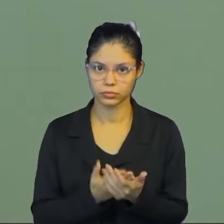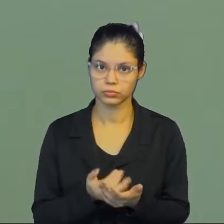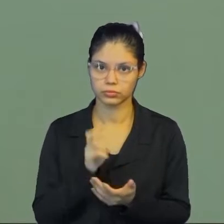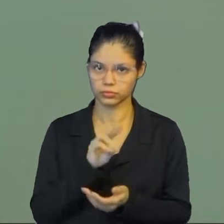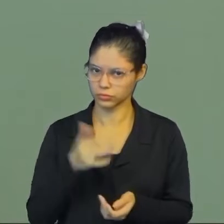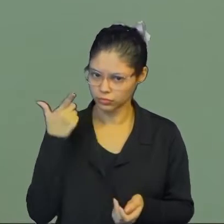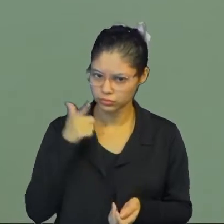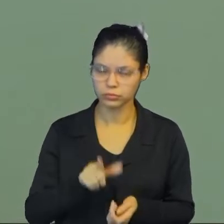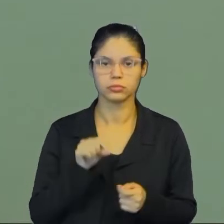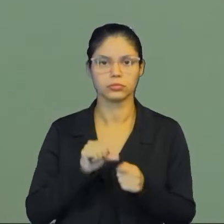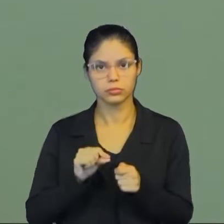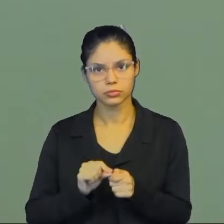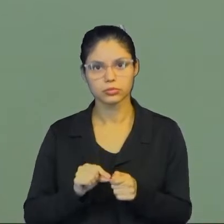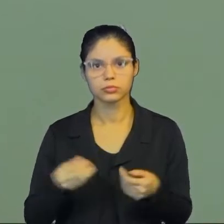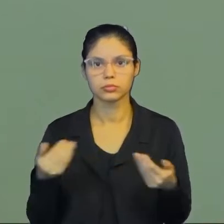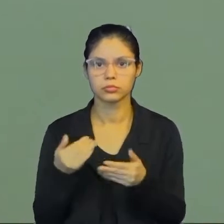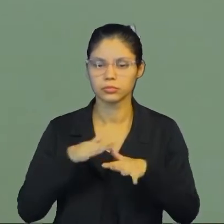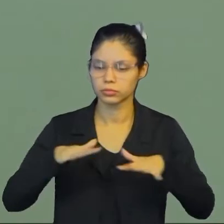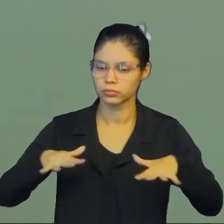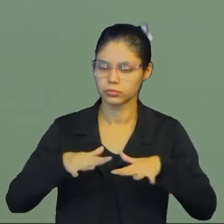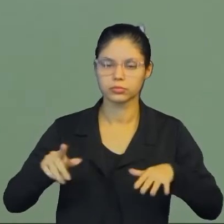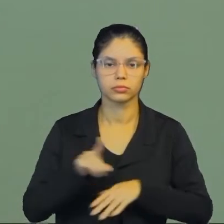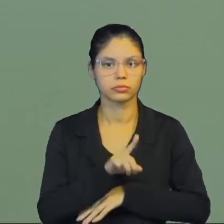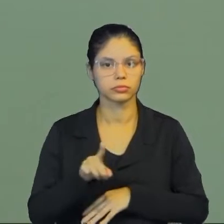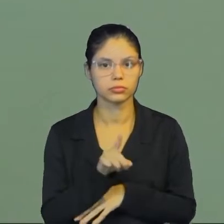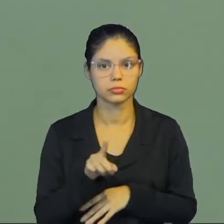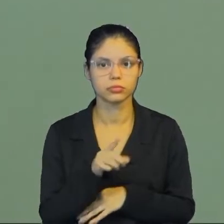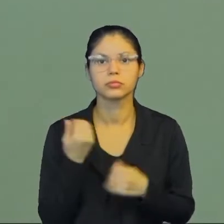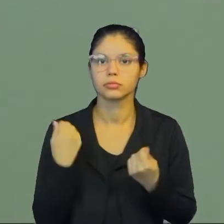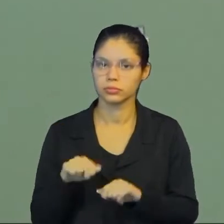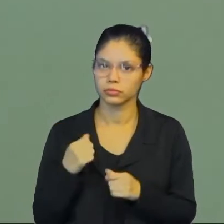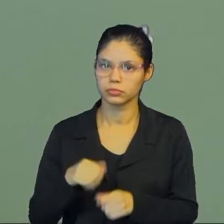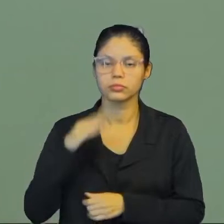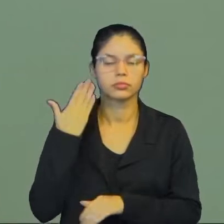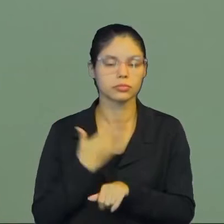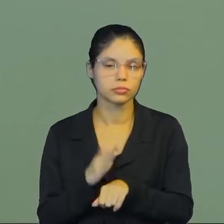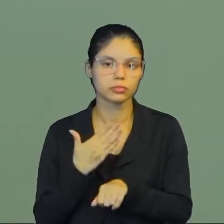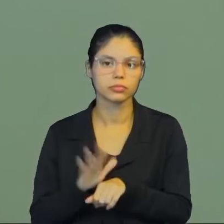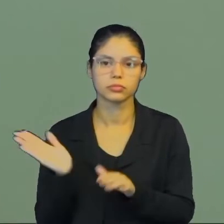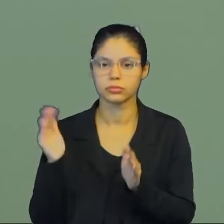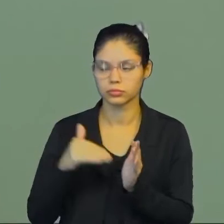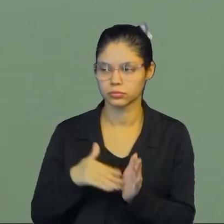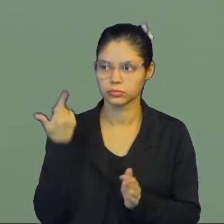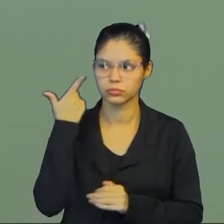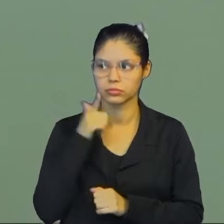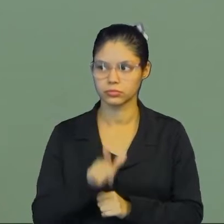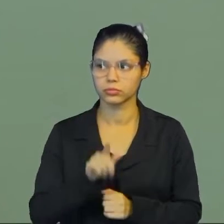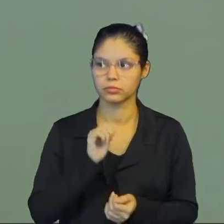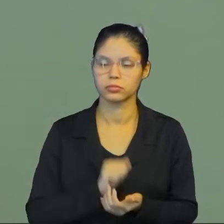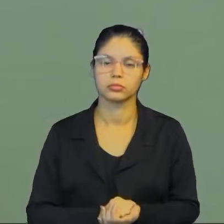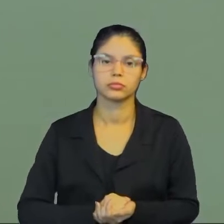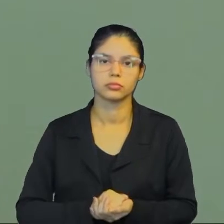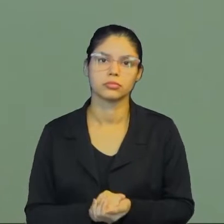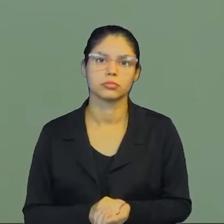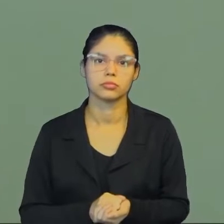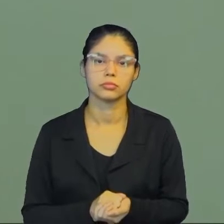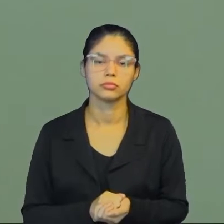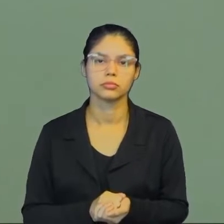vai ficar um craque na modelagem plana. Não vai não, você vai ter que treinar aí até você